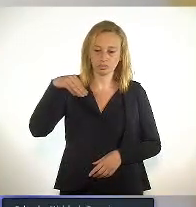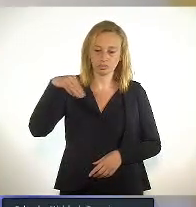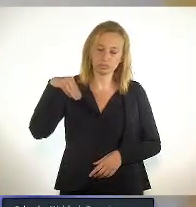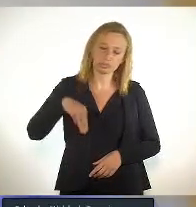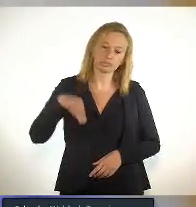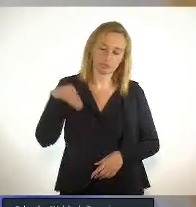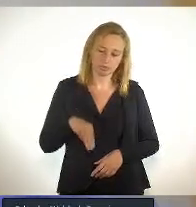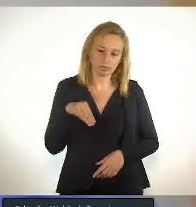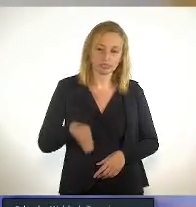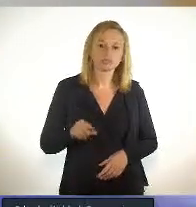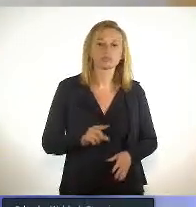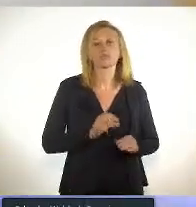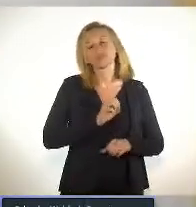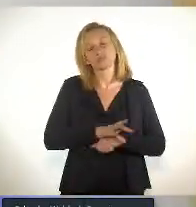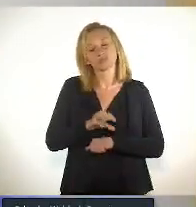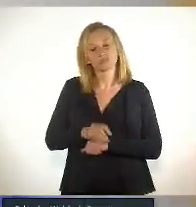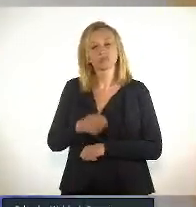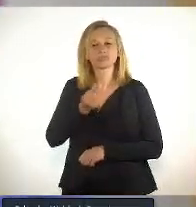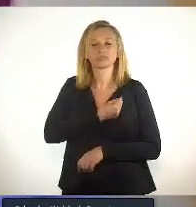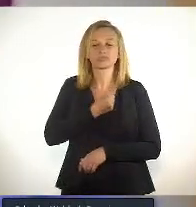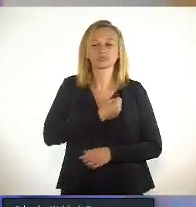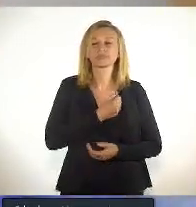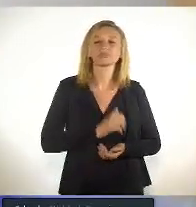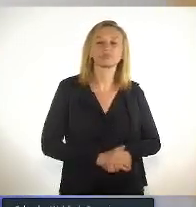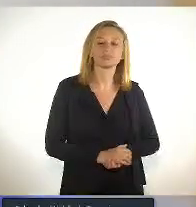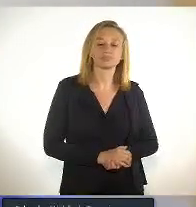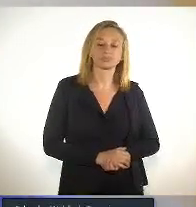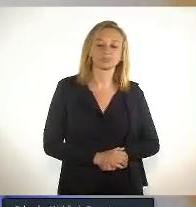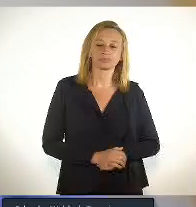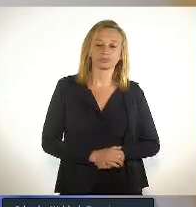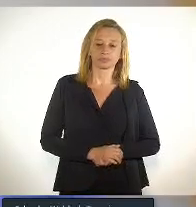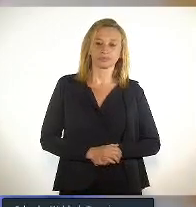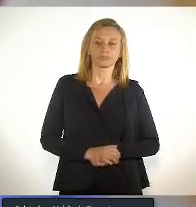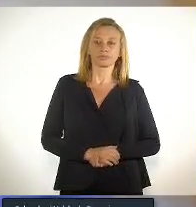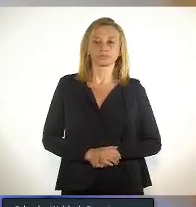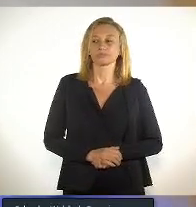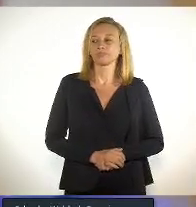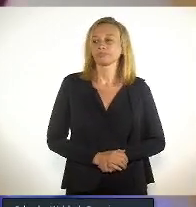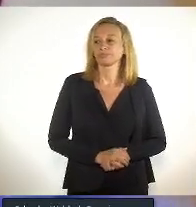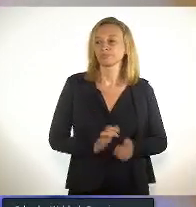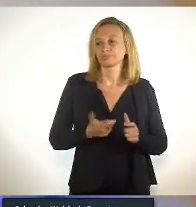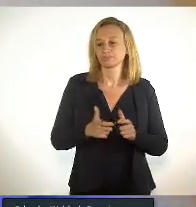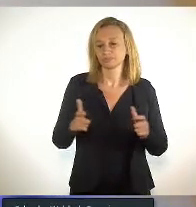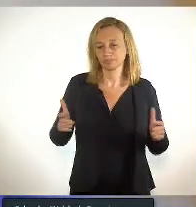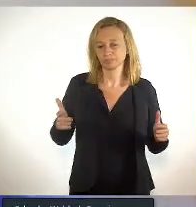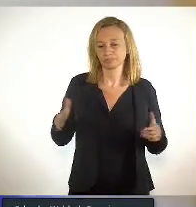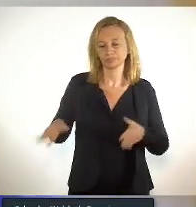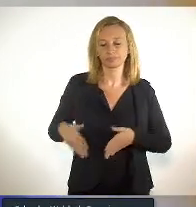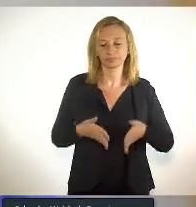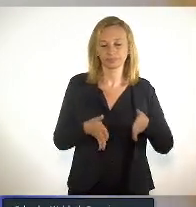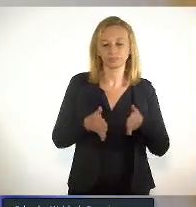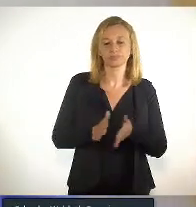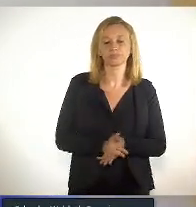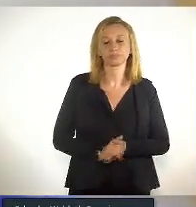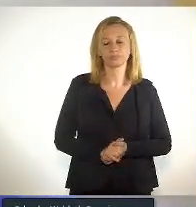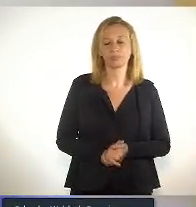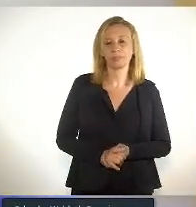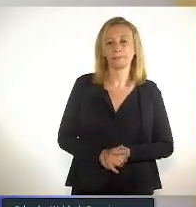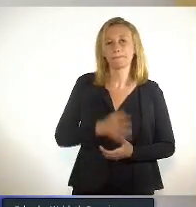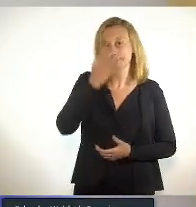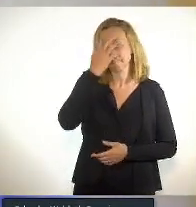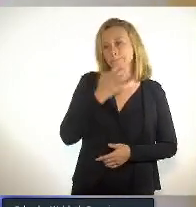Portanto, esses indicadores, esses dados, dão um pouco a dimensão e a direção do